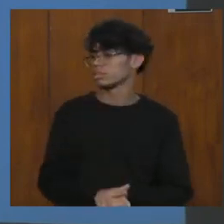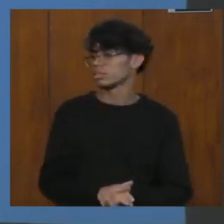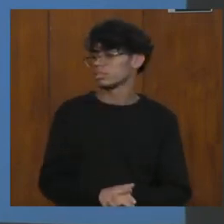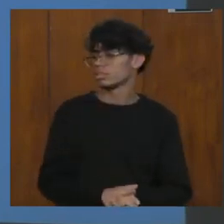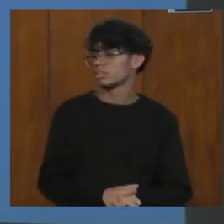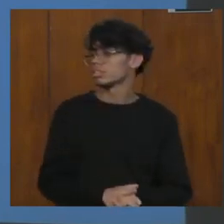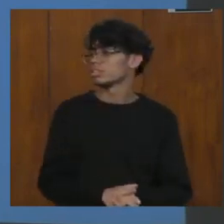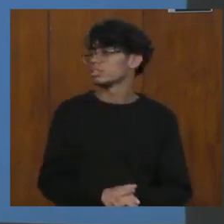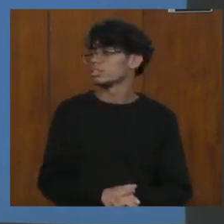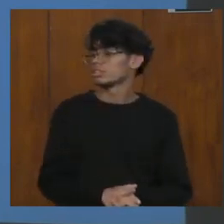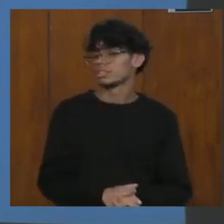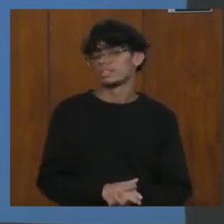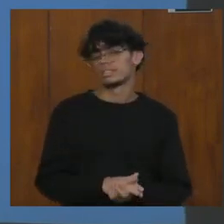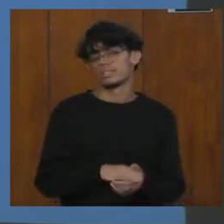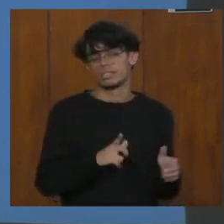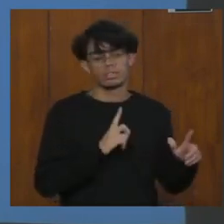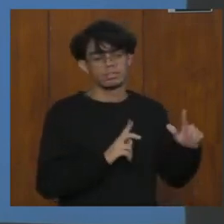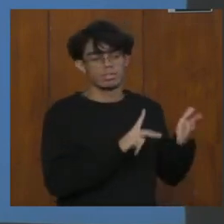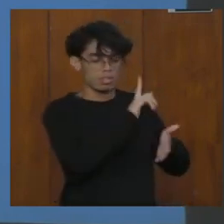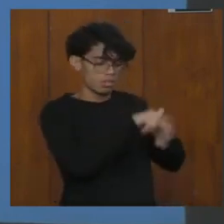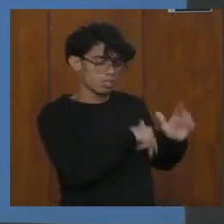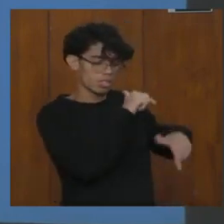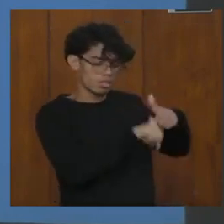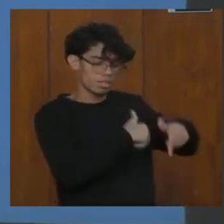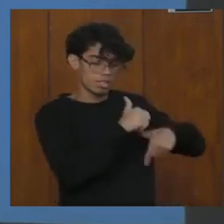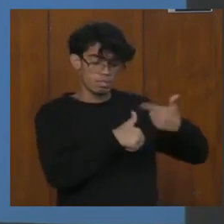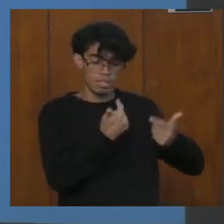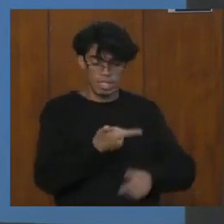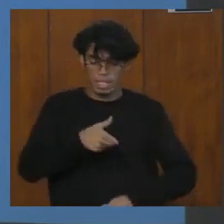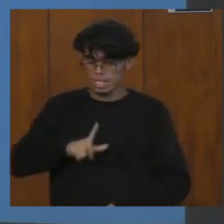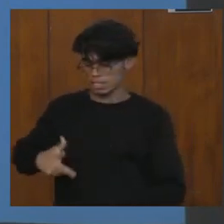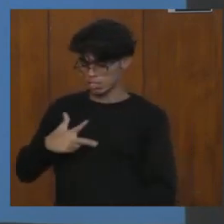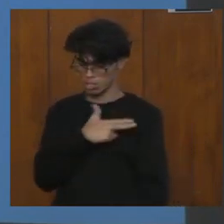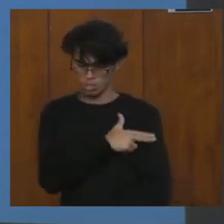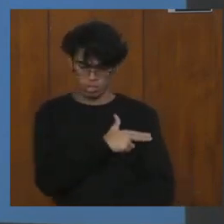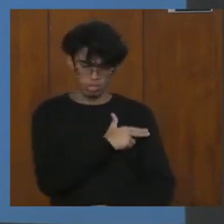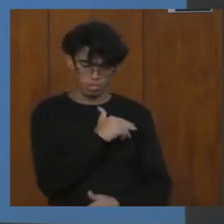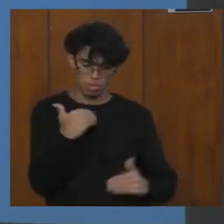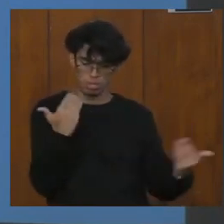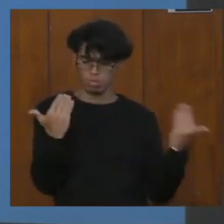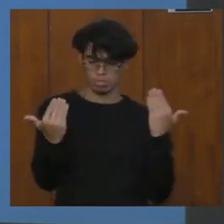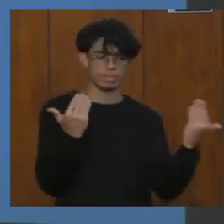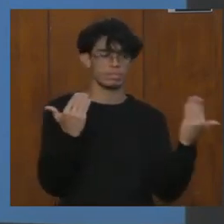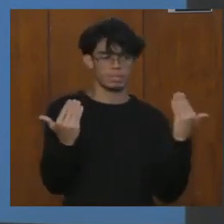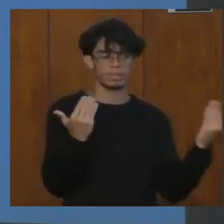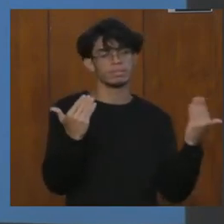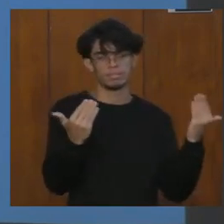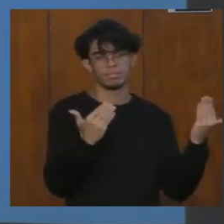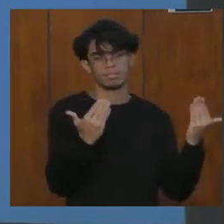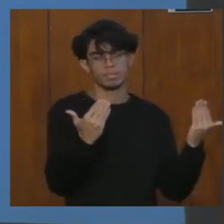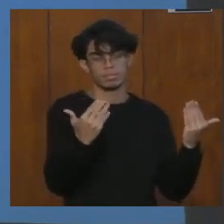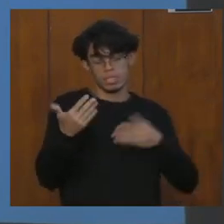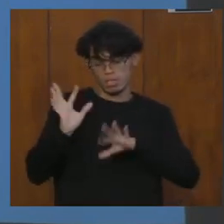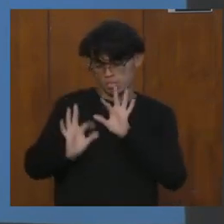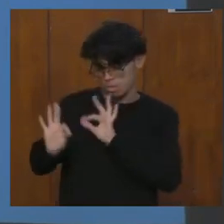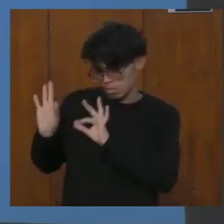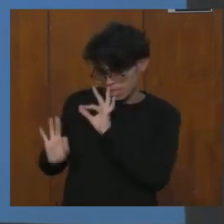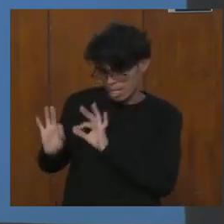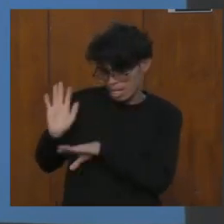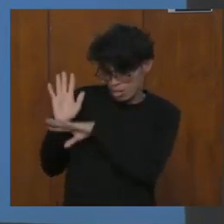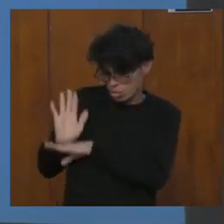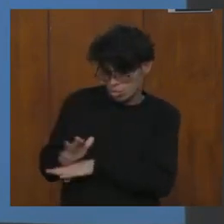falada. Você pega muitos trabalhos mostrando, antes da cirurgia, você prepara a criança para a cirurgia. Você tem